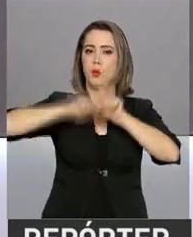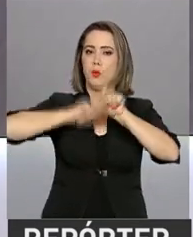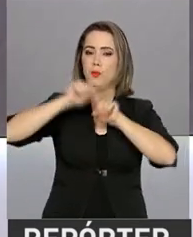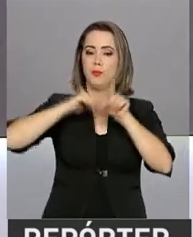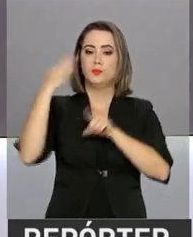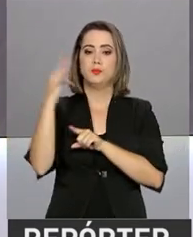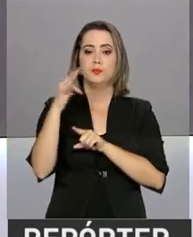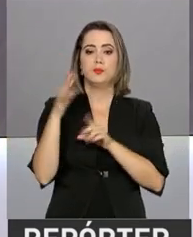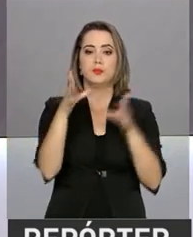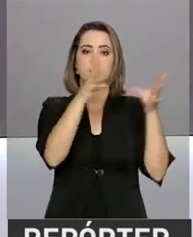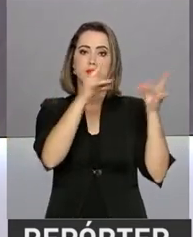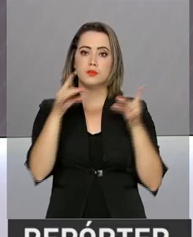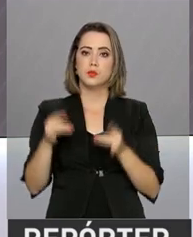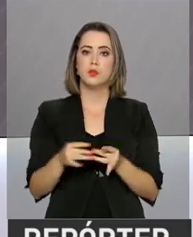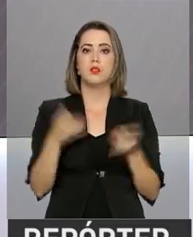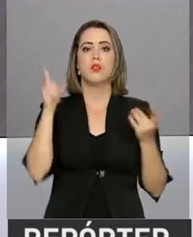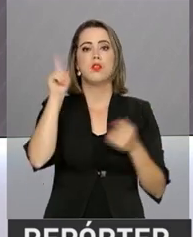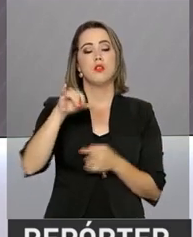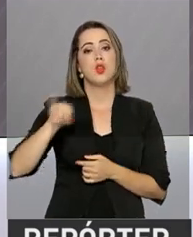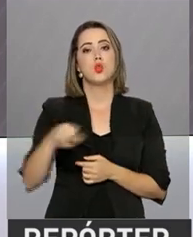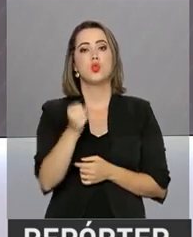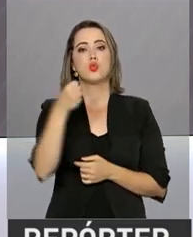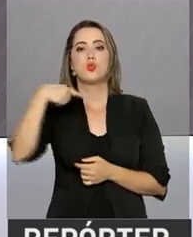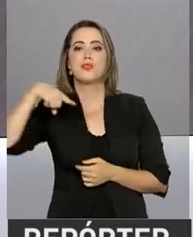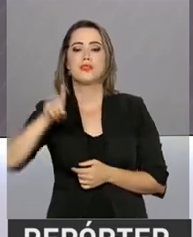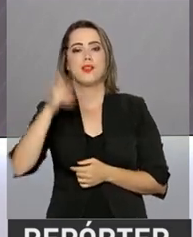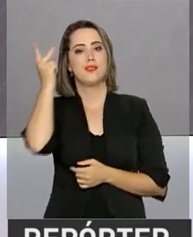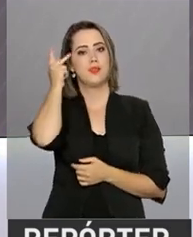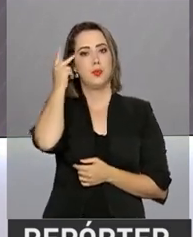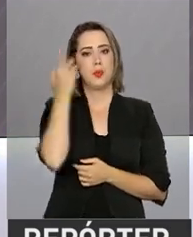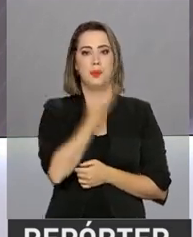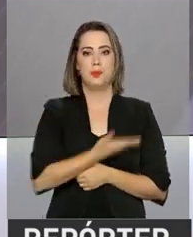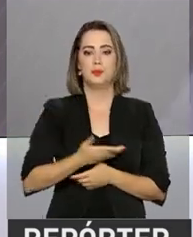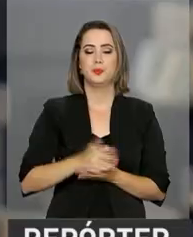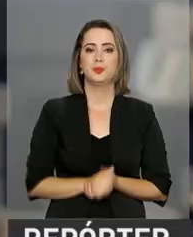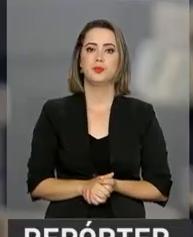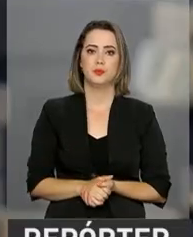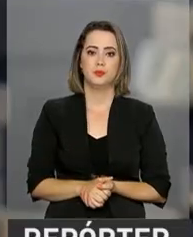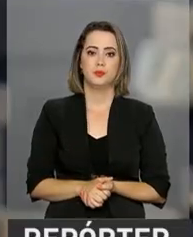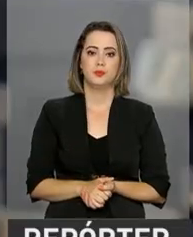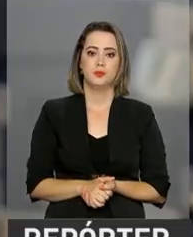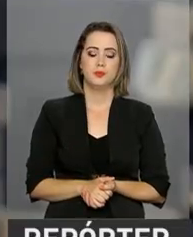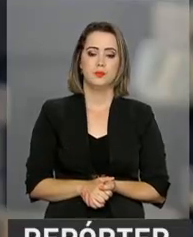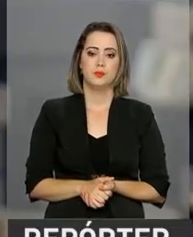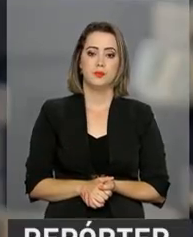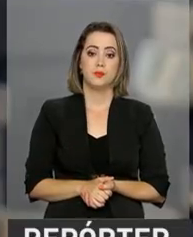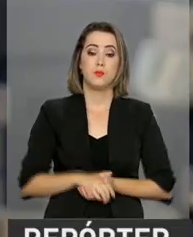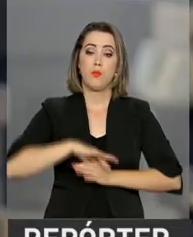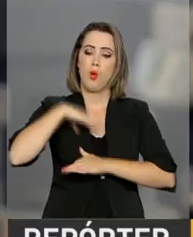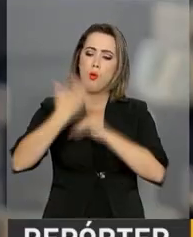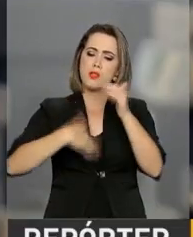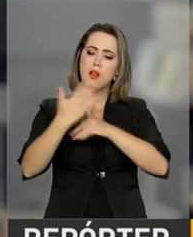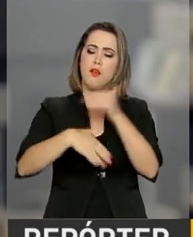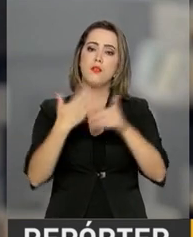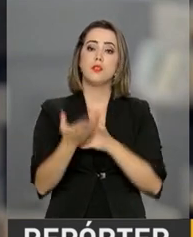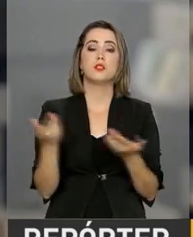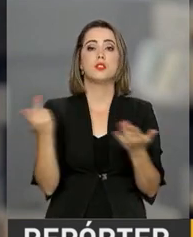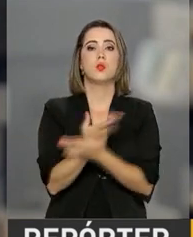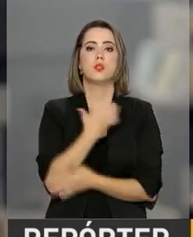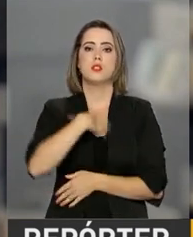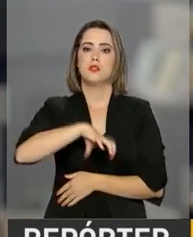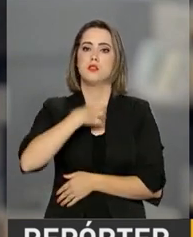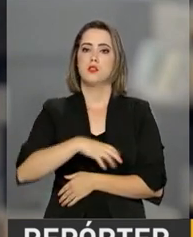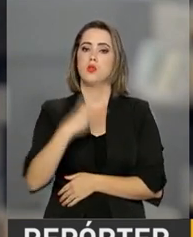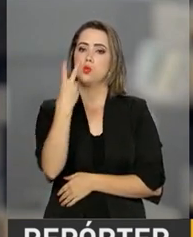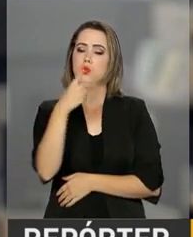traz os detalhes pra gente é o repórter José luí Filho direto de São Paulo os maiores avanços foram na Bahia com crescimento